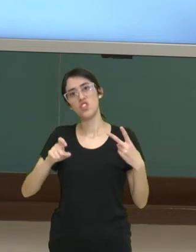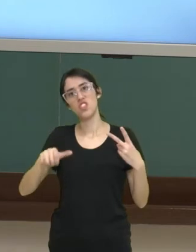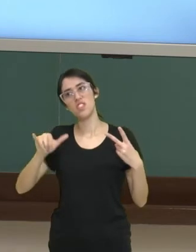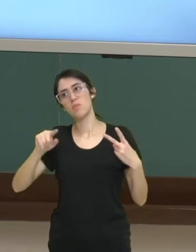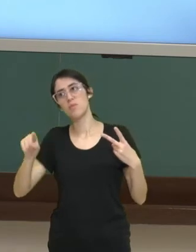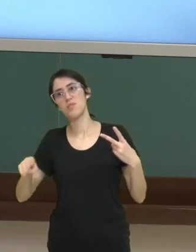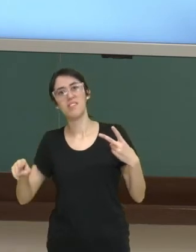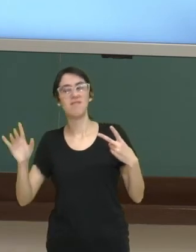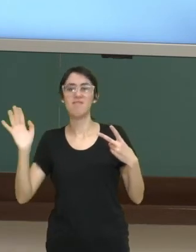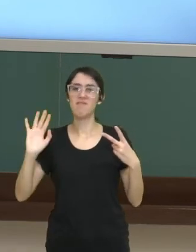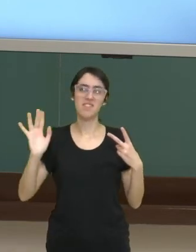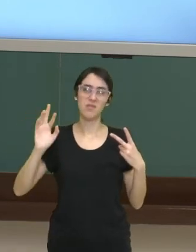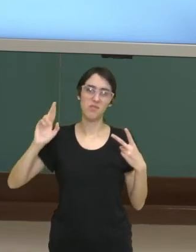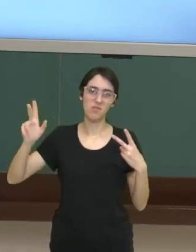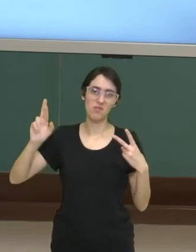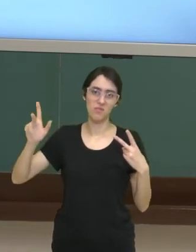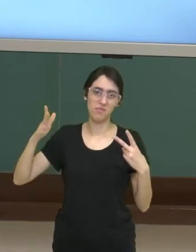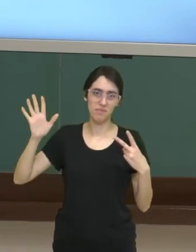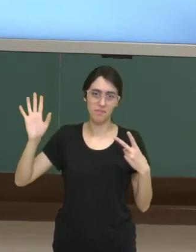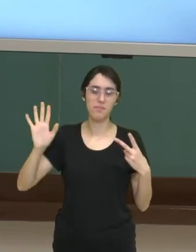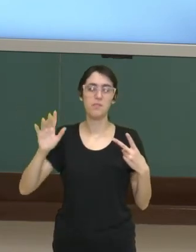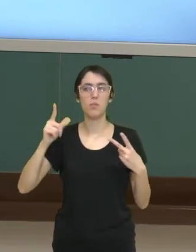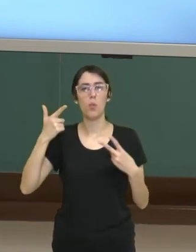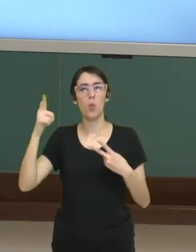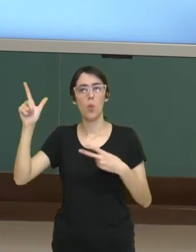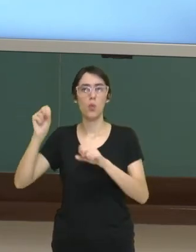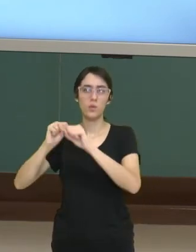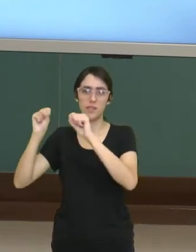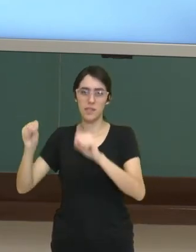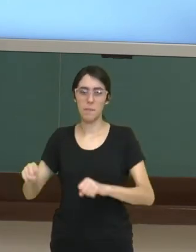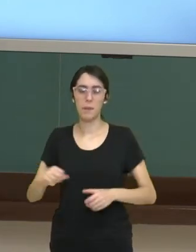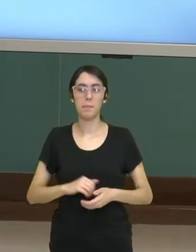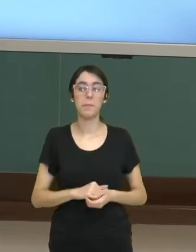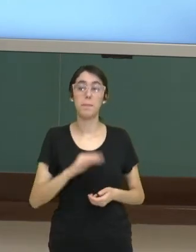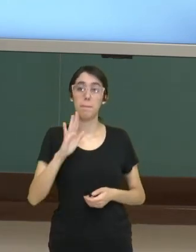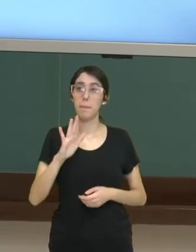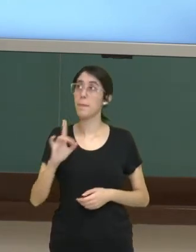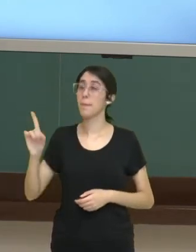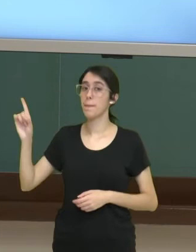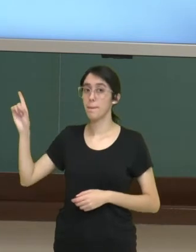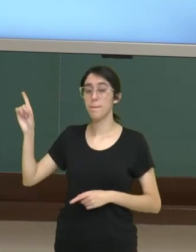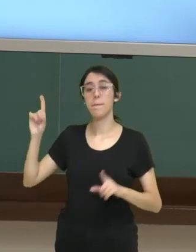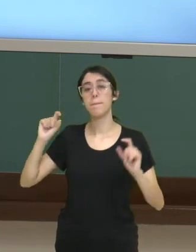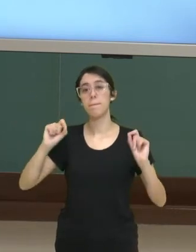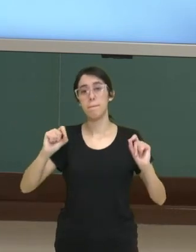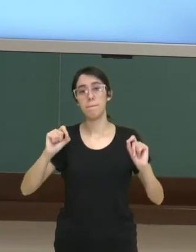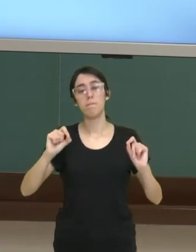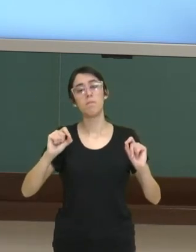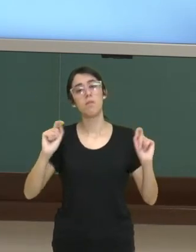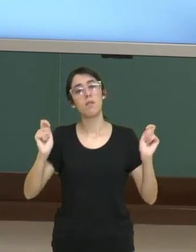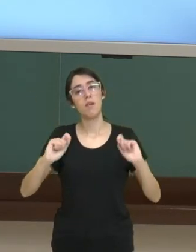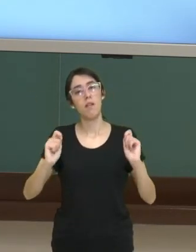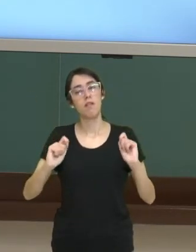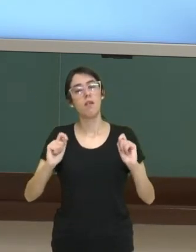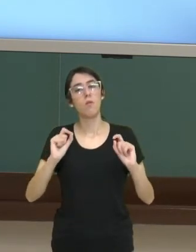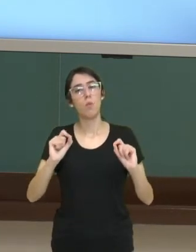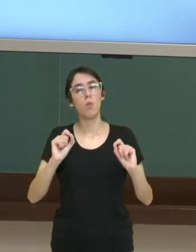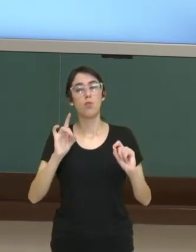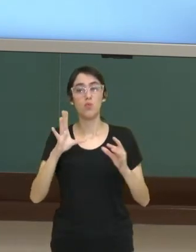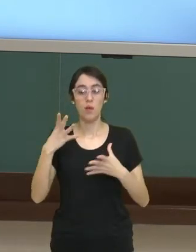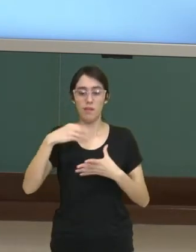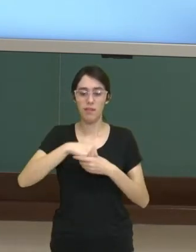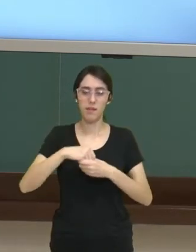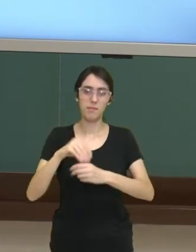do plano cartesiano e sim do sistema cartesiano. Mas nesse momento a gente pode fazer o recorte apenas dentro do